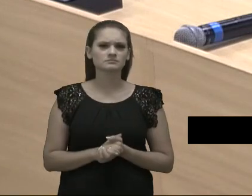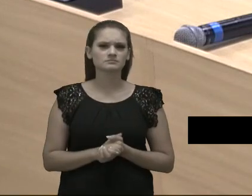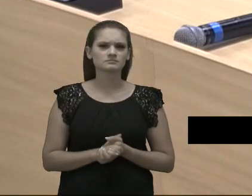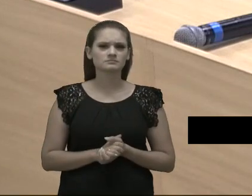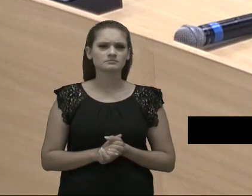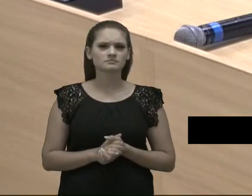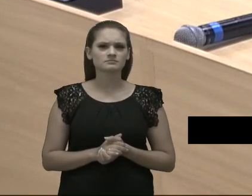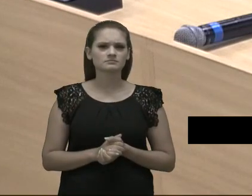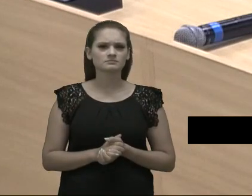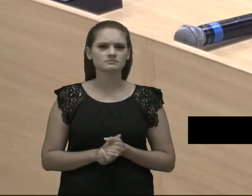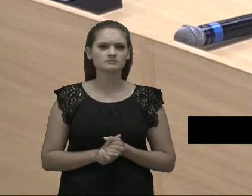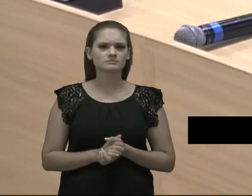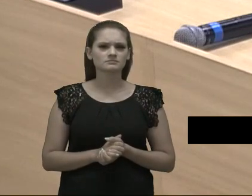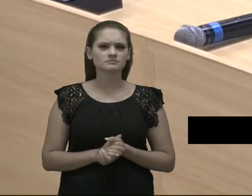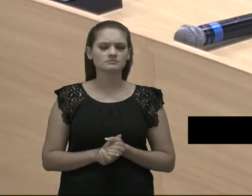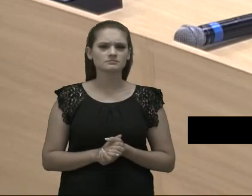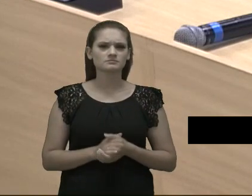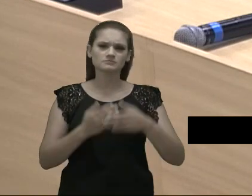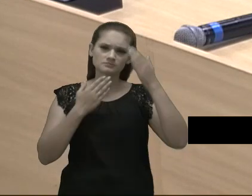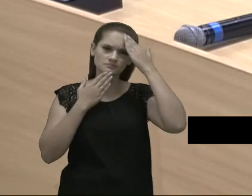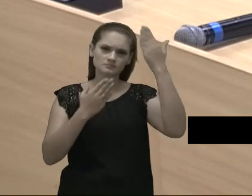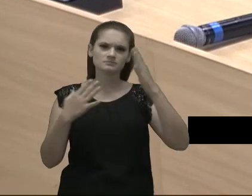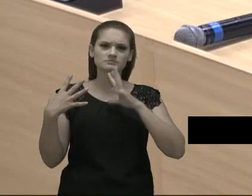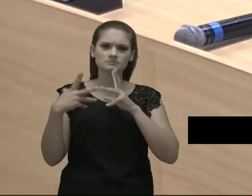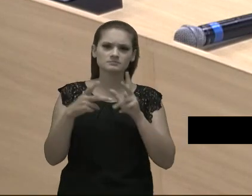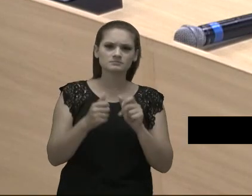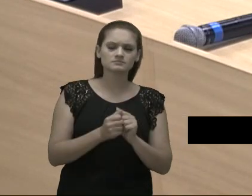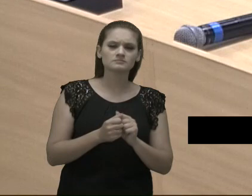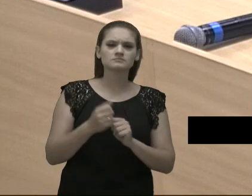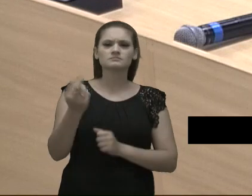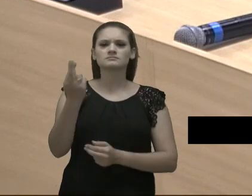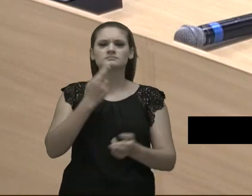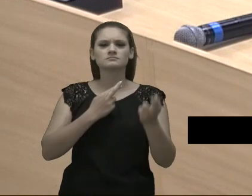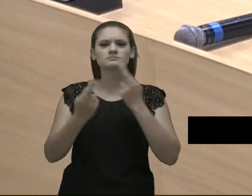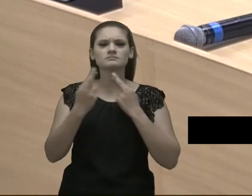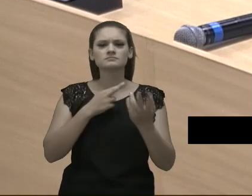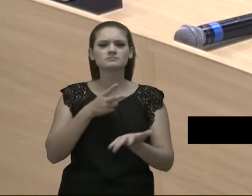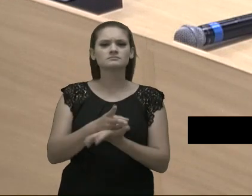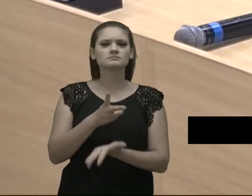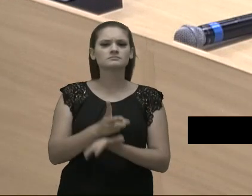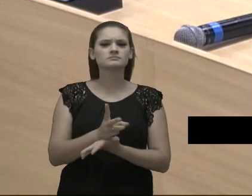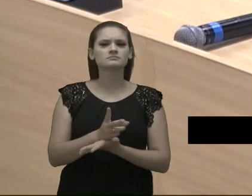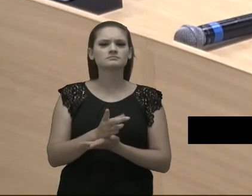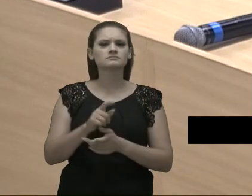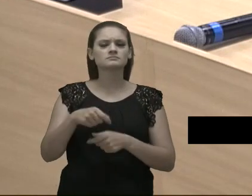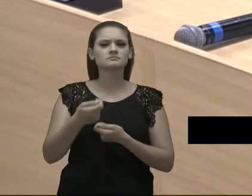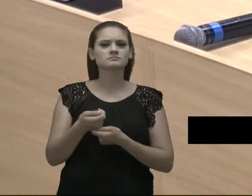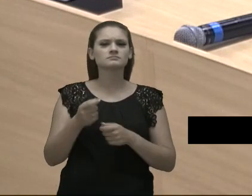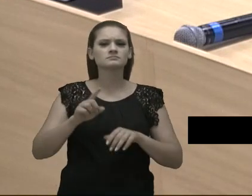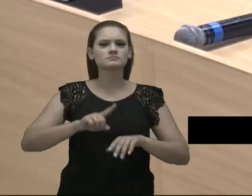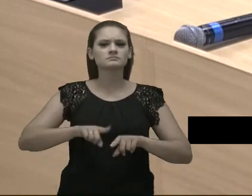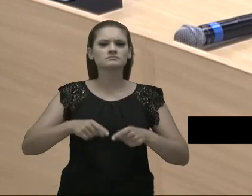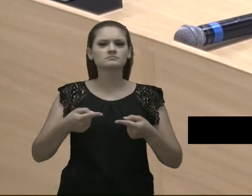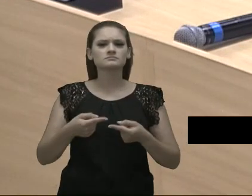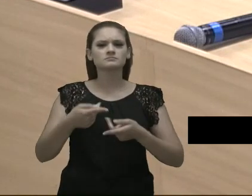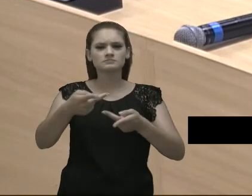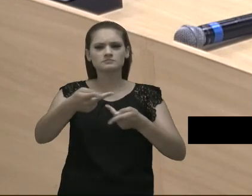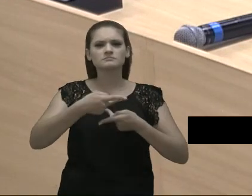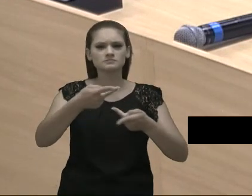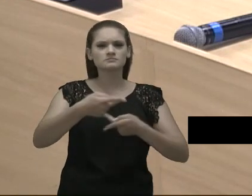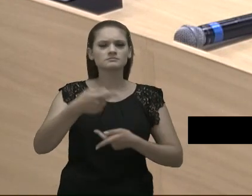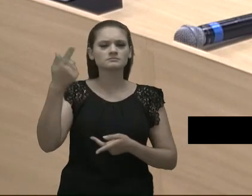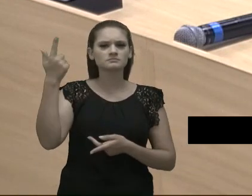dizia muito obrigada por todas as devolutivas que você sempre me deu, Mas é, eu vou te convocar de novo para